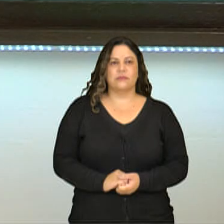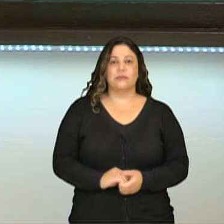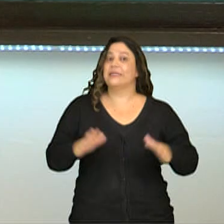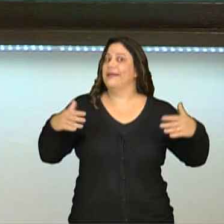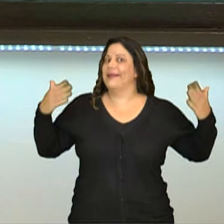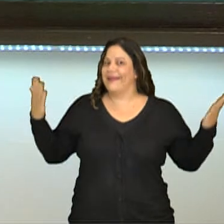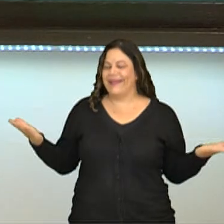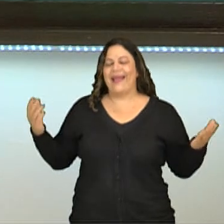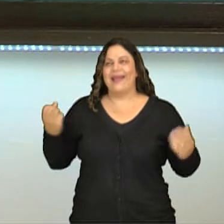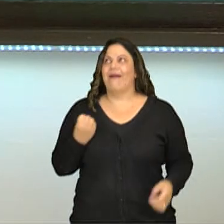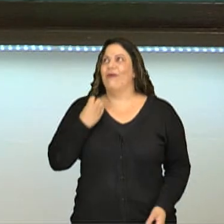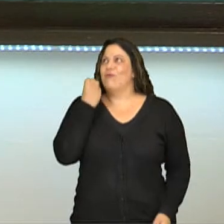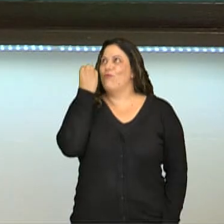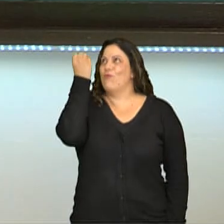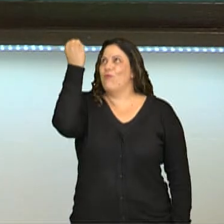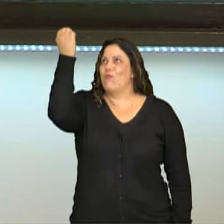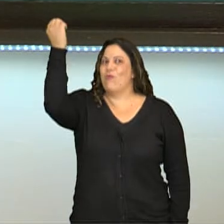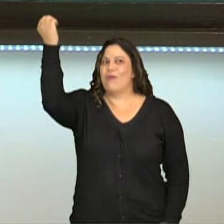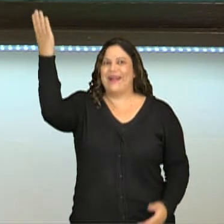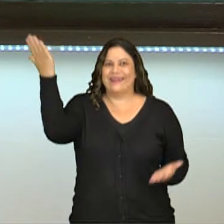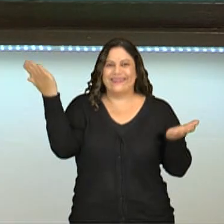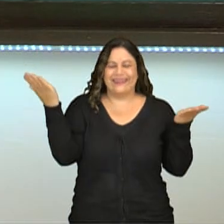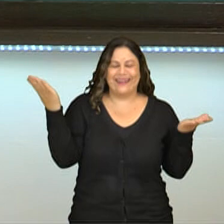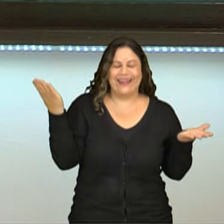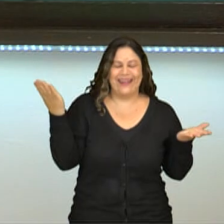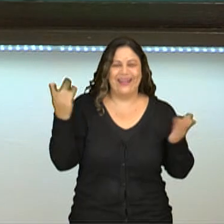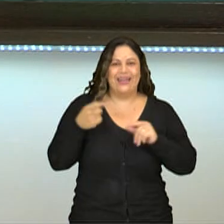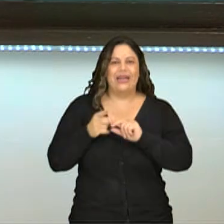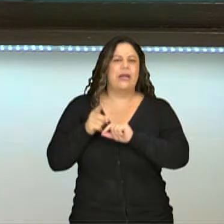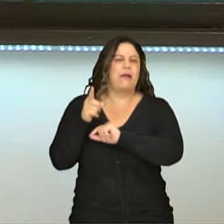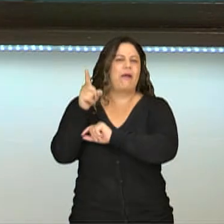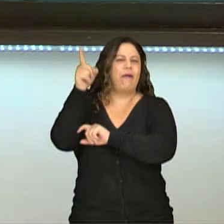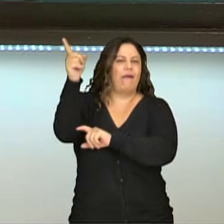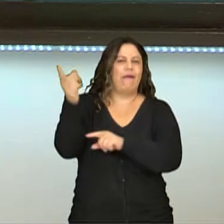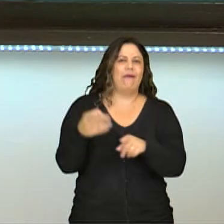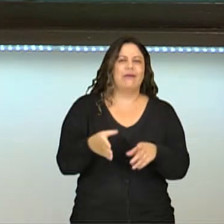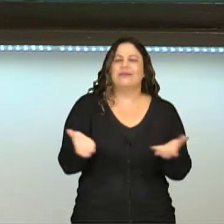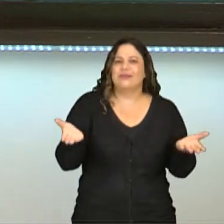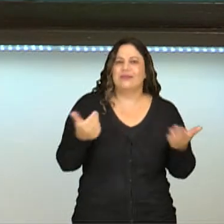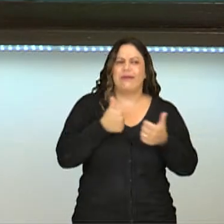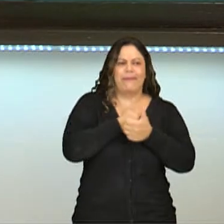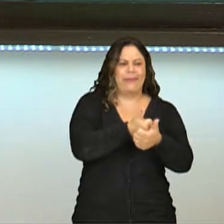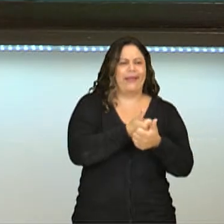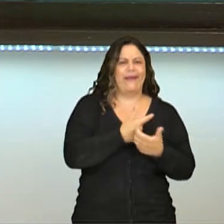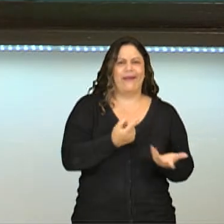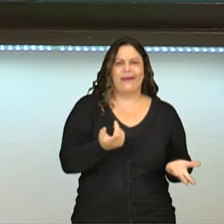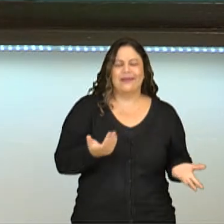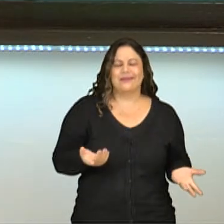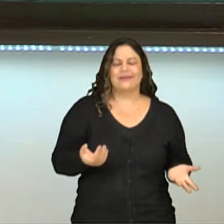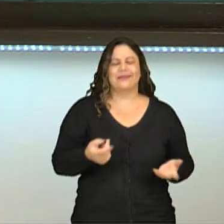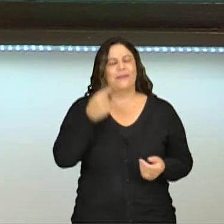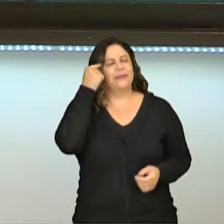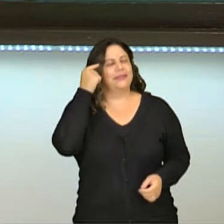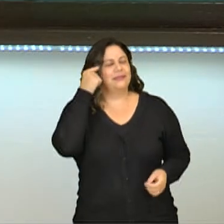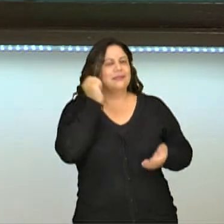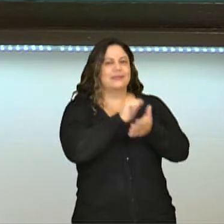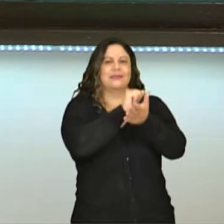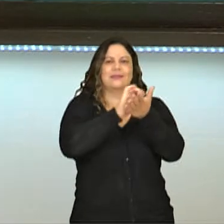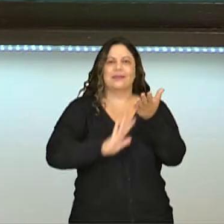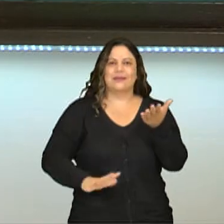E aí, viajaram para longe, para perto, para onde que foram, pensando nesse exercício que a professora